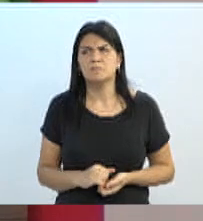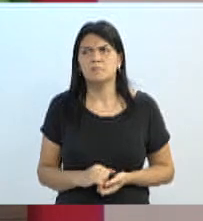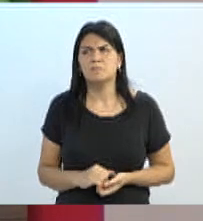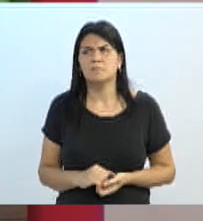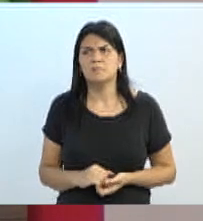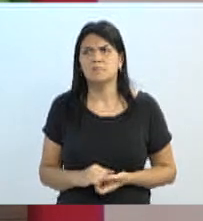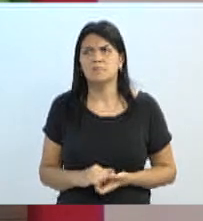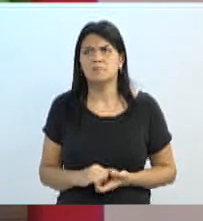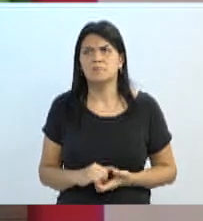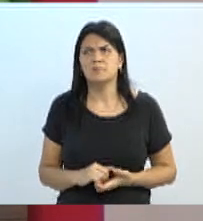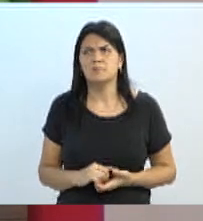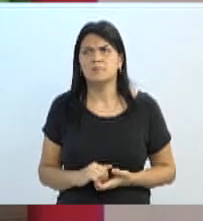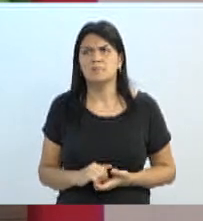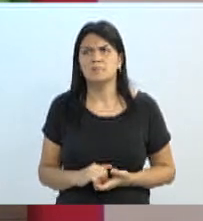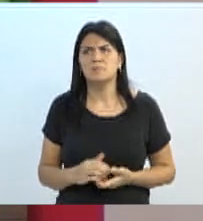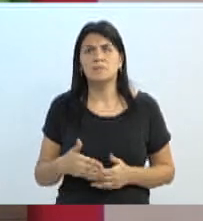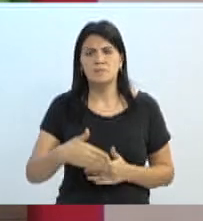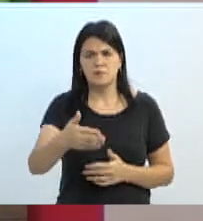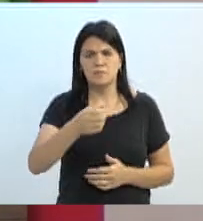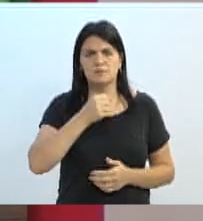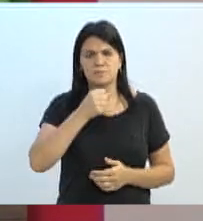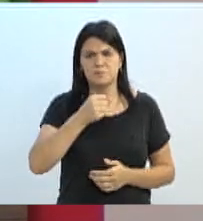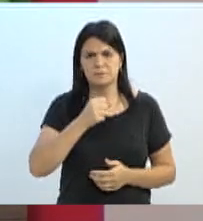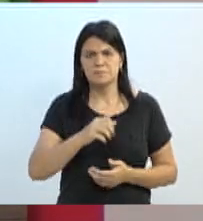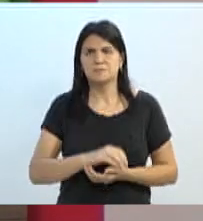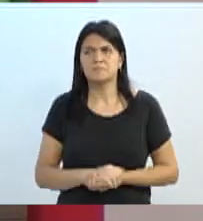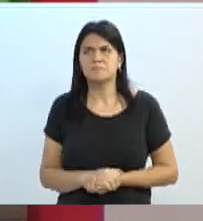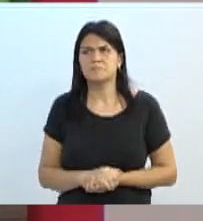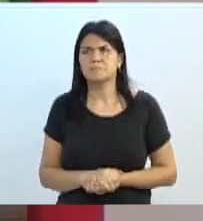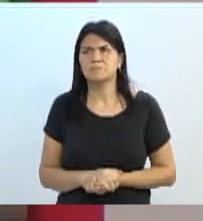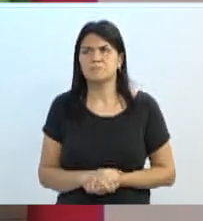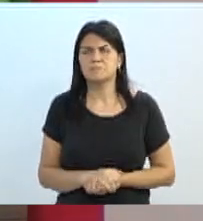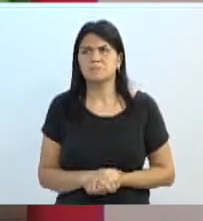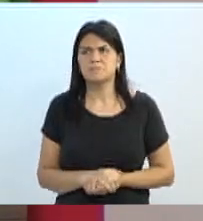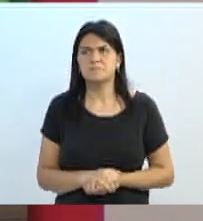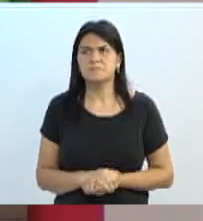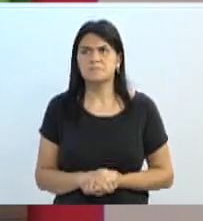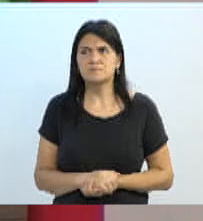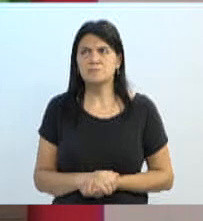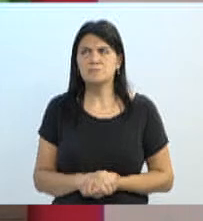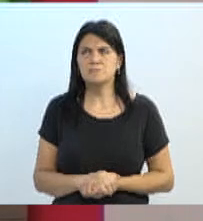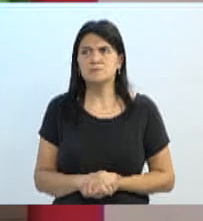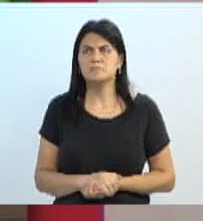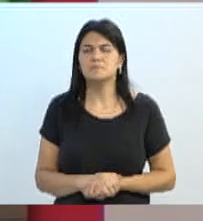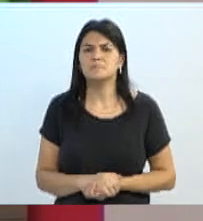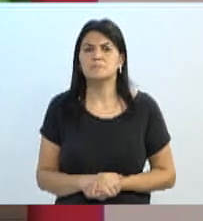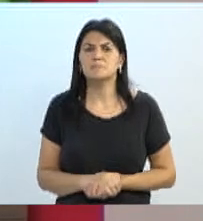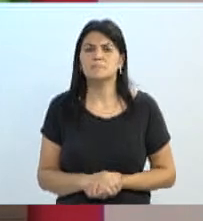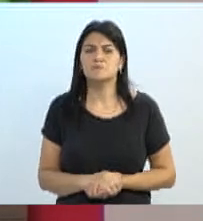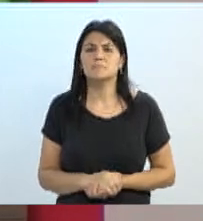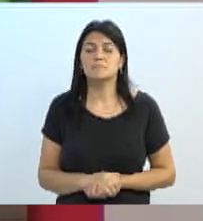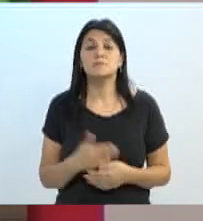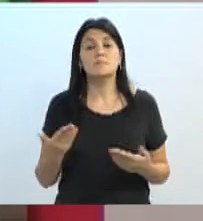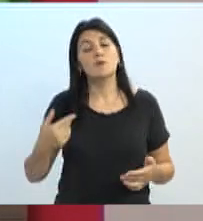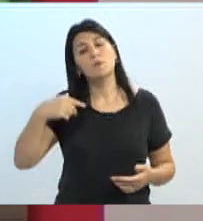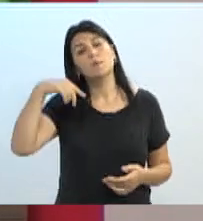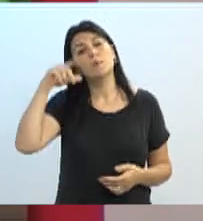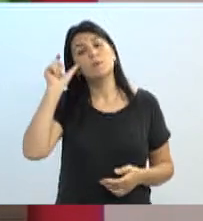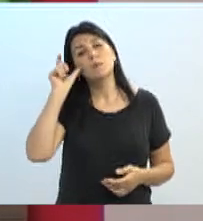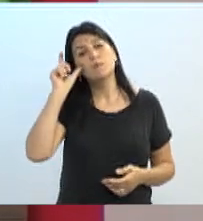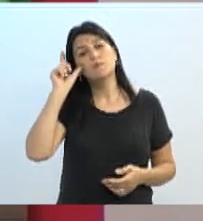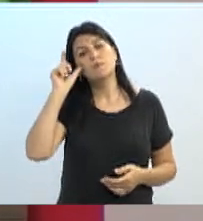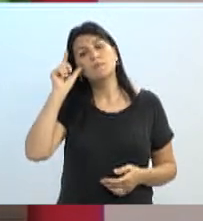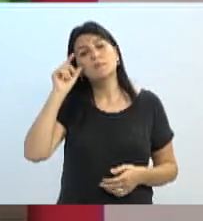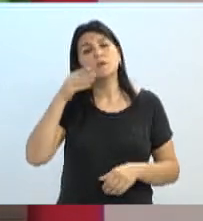vou conceder uma parte. Ah, ok. Muito bem. Senhoras e senhores, ontem eu estive aqui